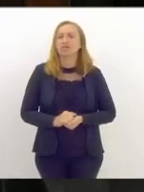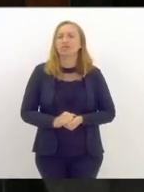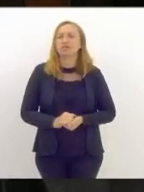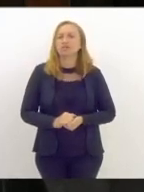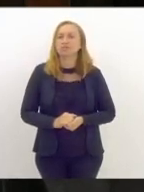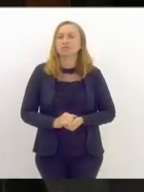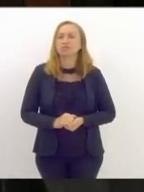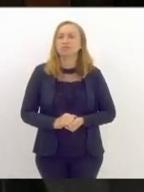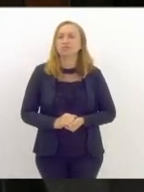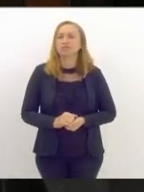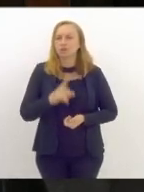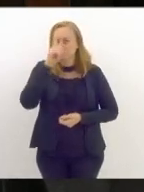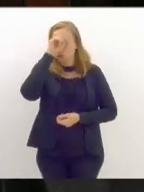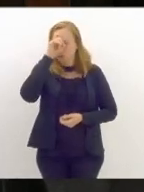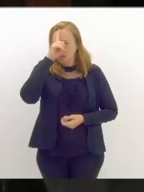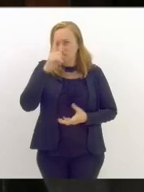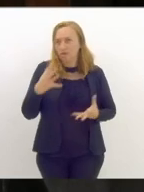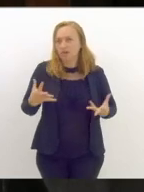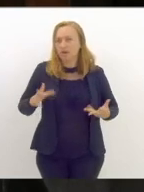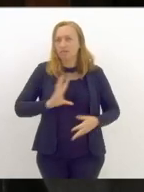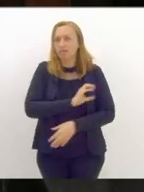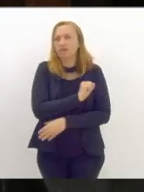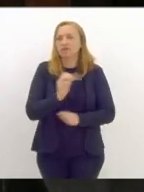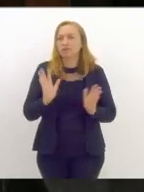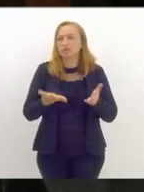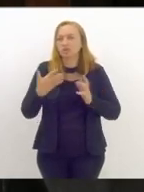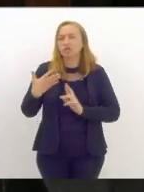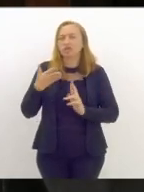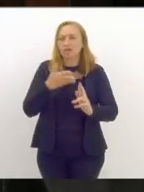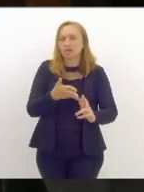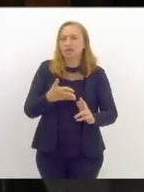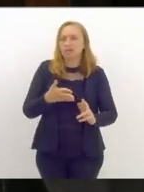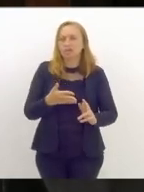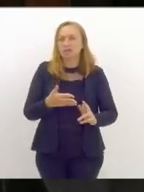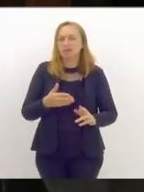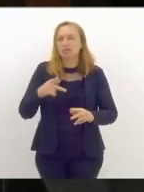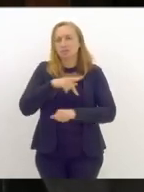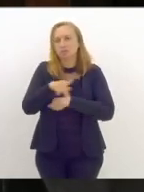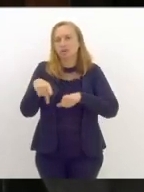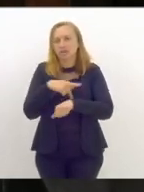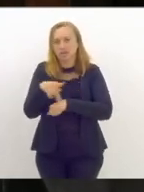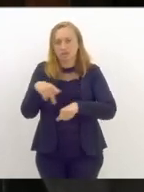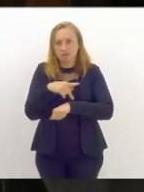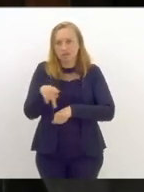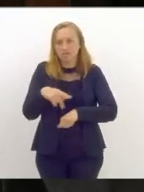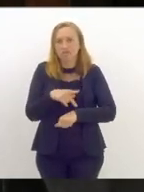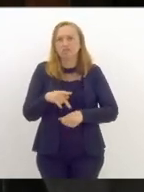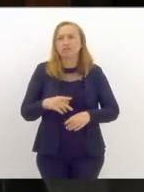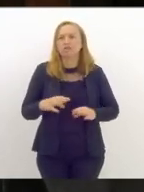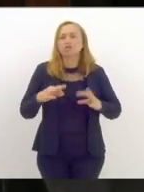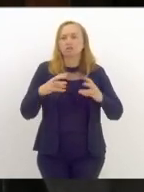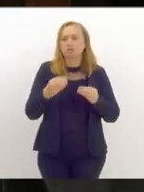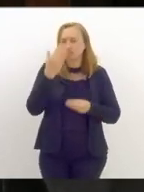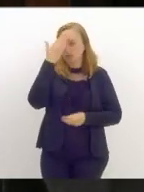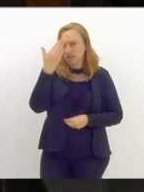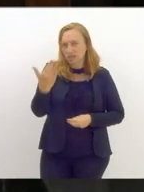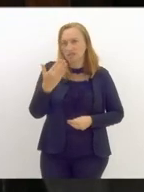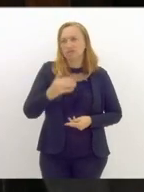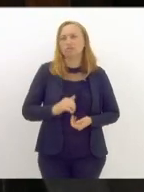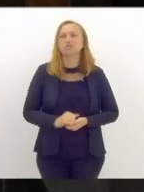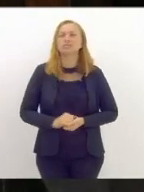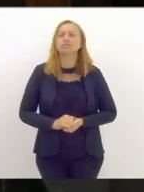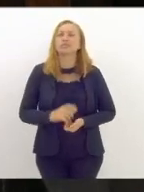coloca o nosso hospital querido, hoje, como uma das principais referências do país. E todo o meu agradecimento a todo